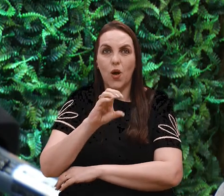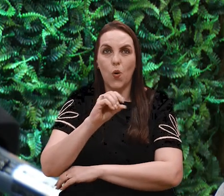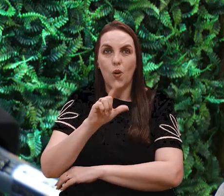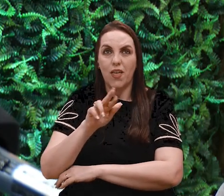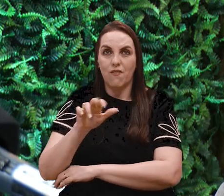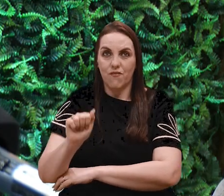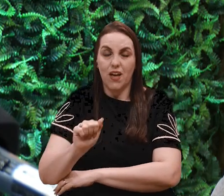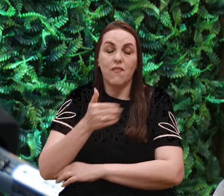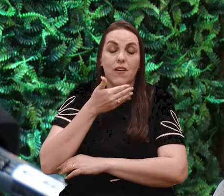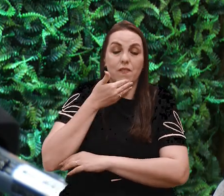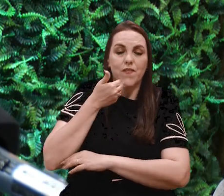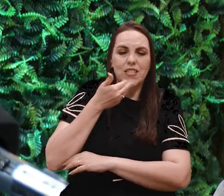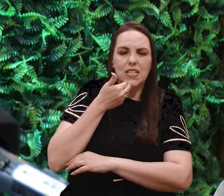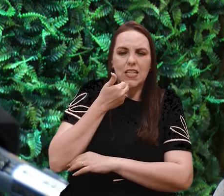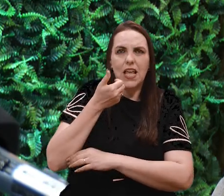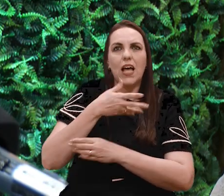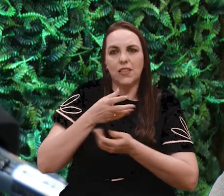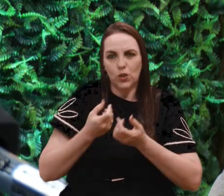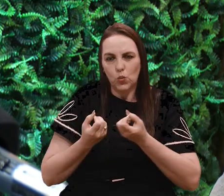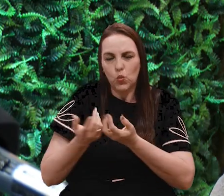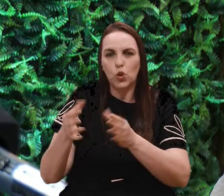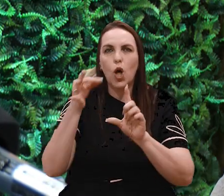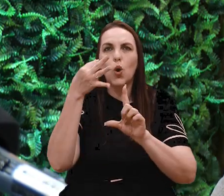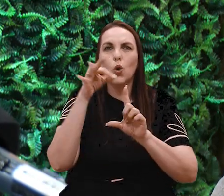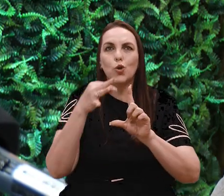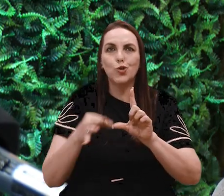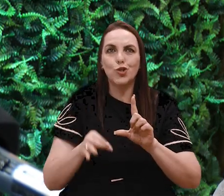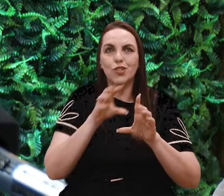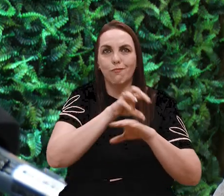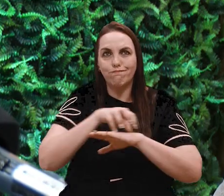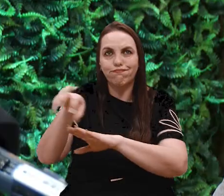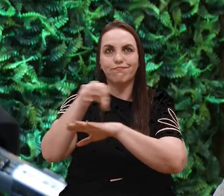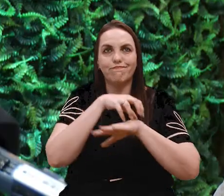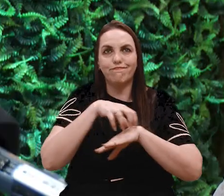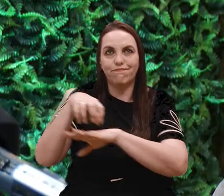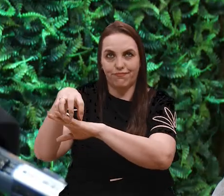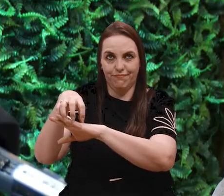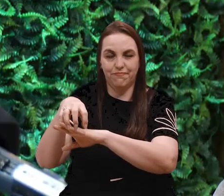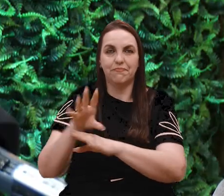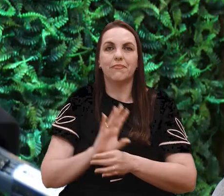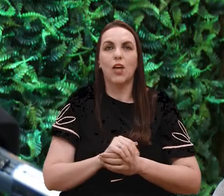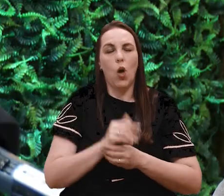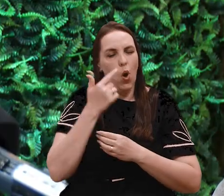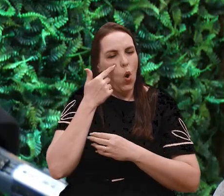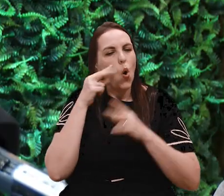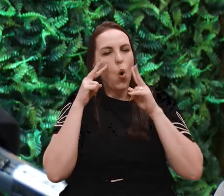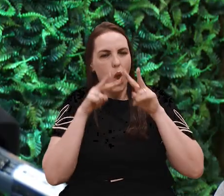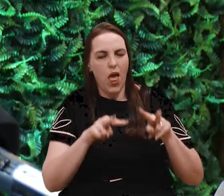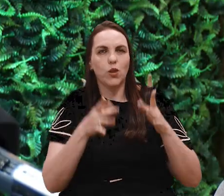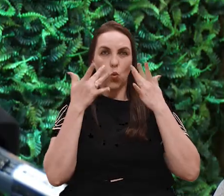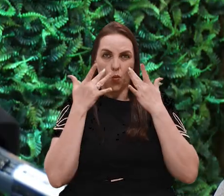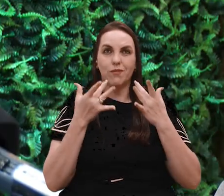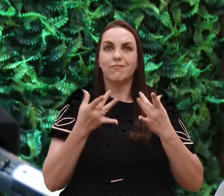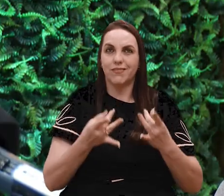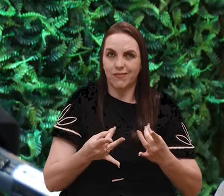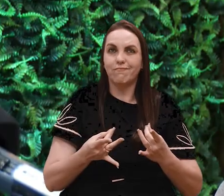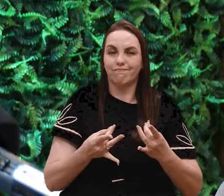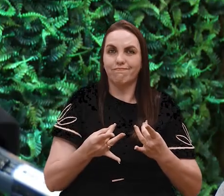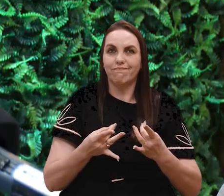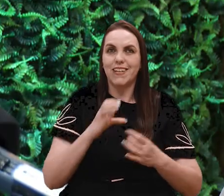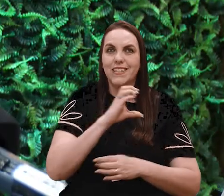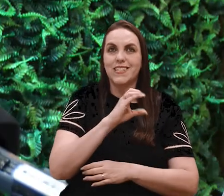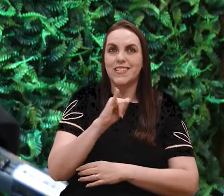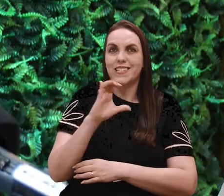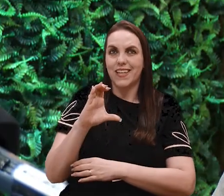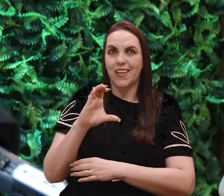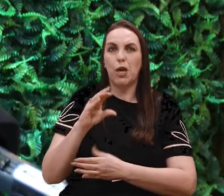Então a gente tem que olhar com muito carinho. Temos já dentro da SIC aí agendas marcadas desde o ano